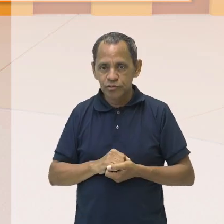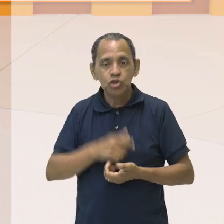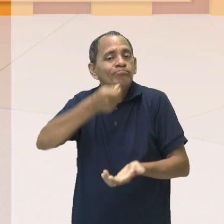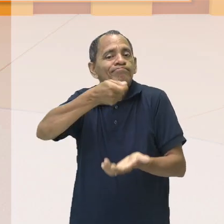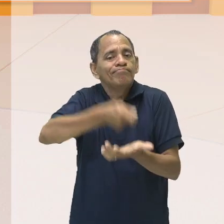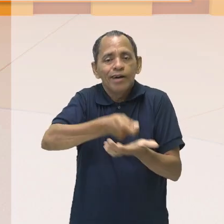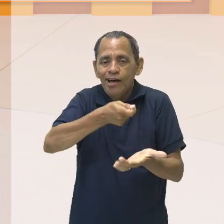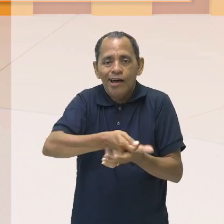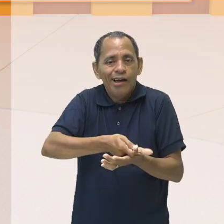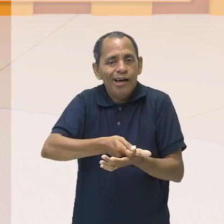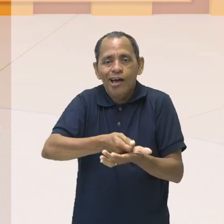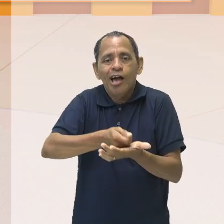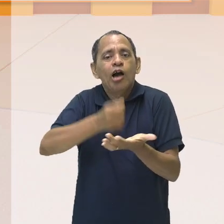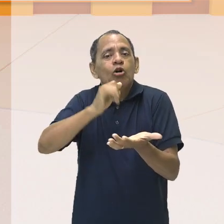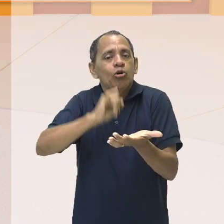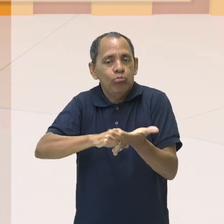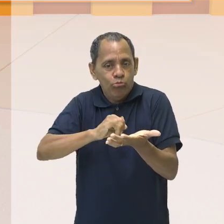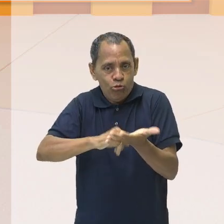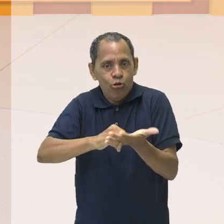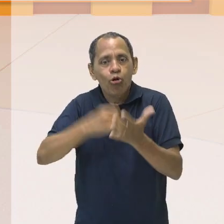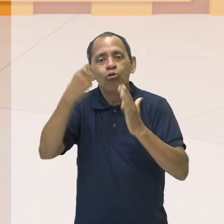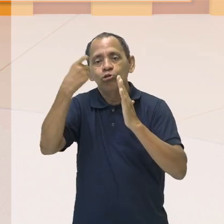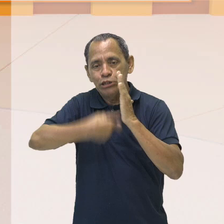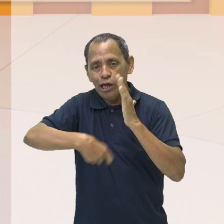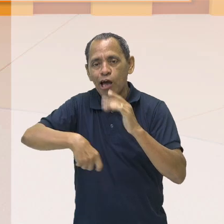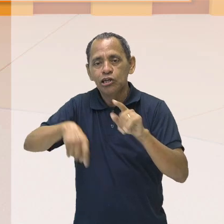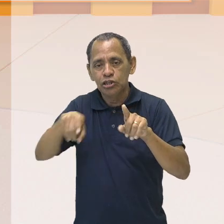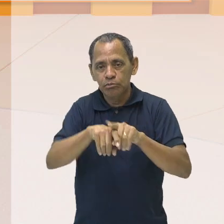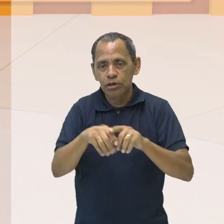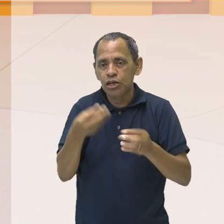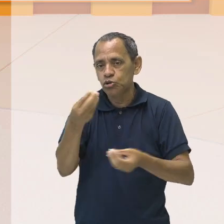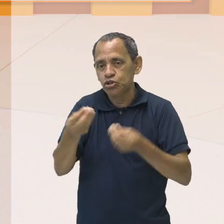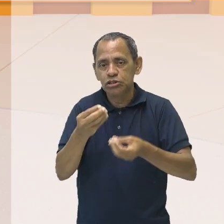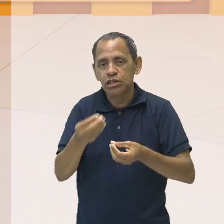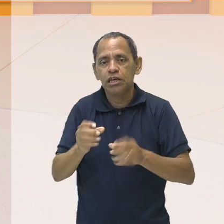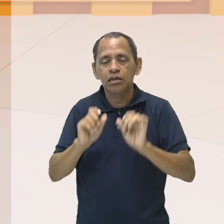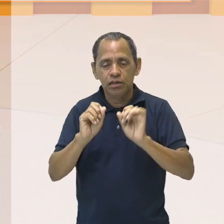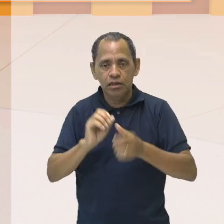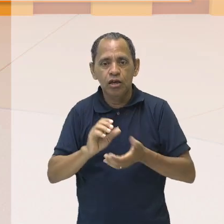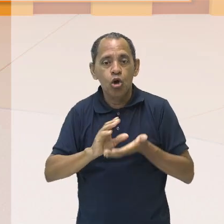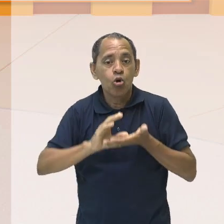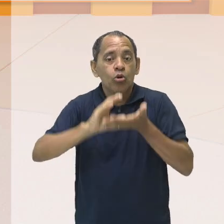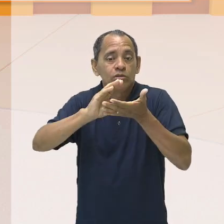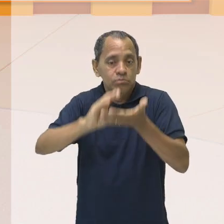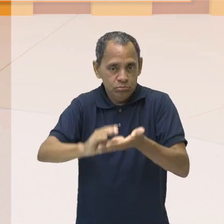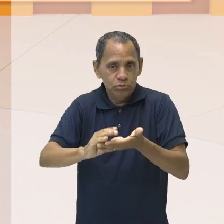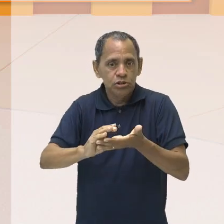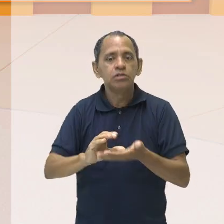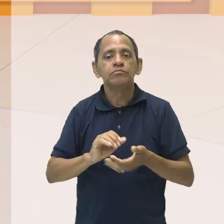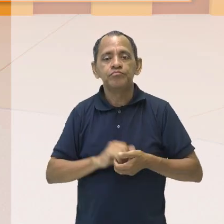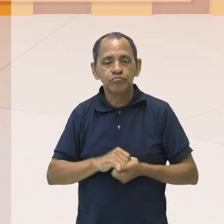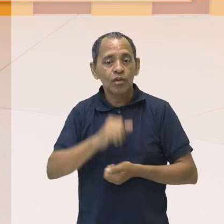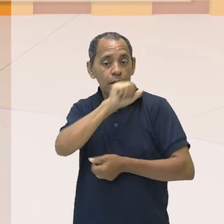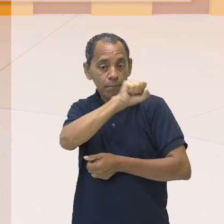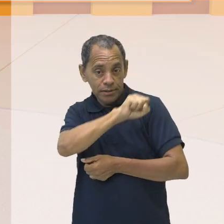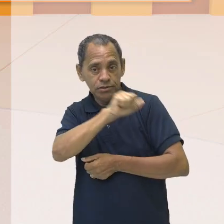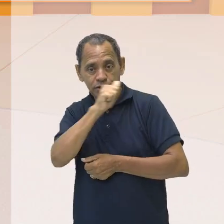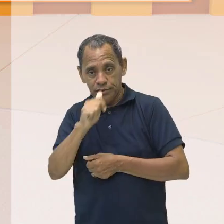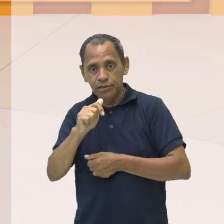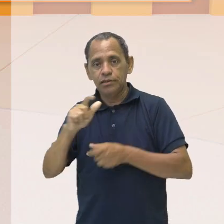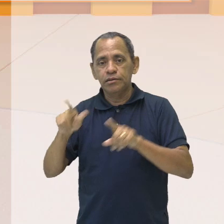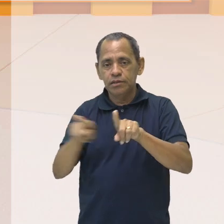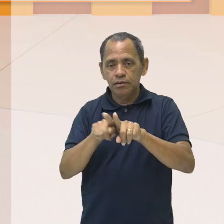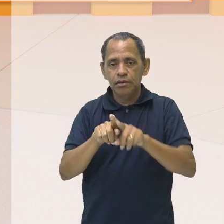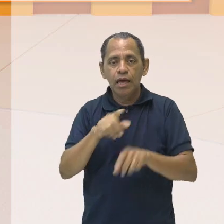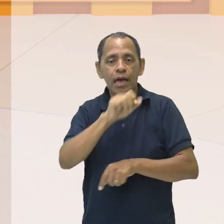trabalhadores eles acabam não tendo como contribuir para a Seguridade Social, por exemplo. Isso compromete,